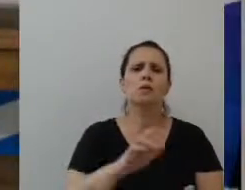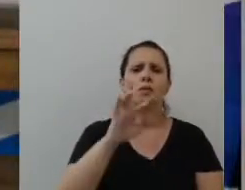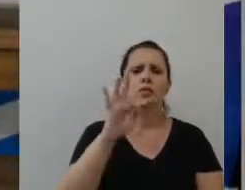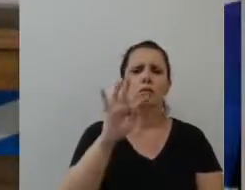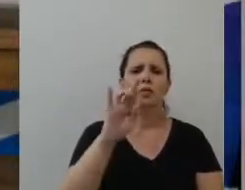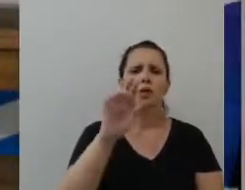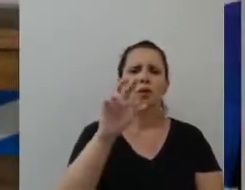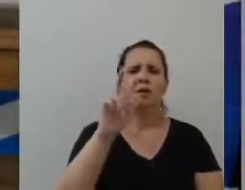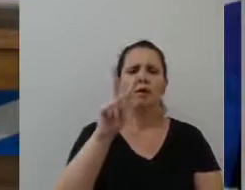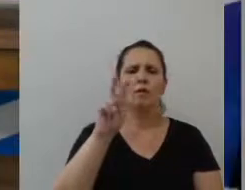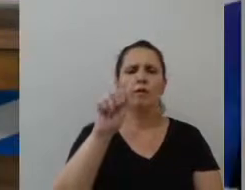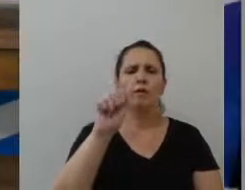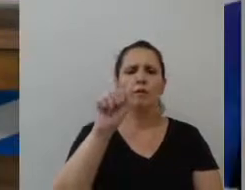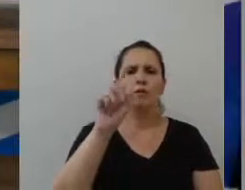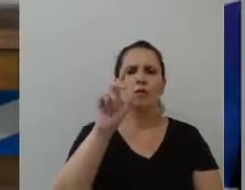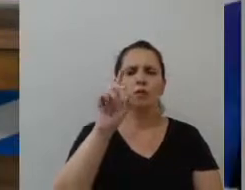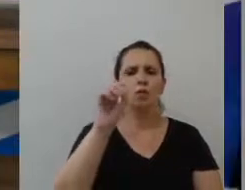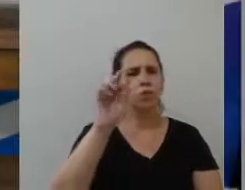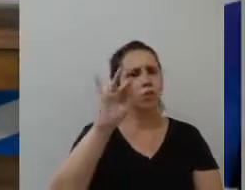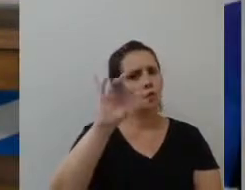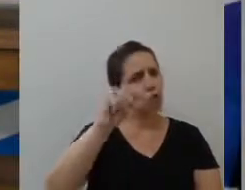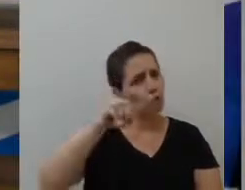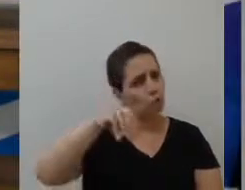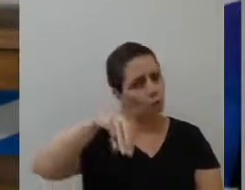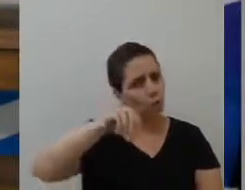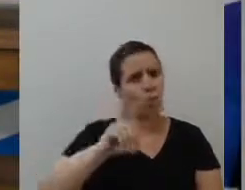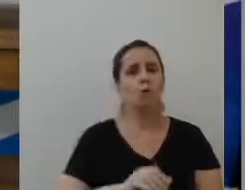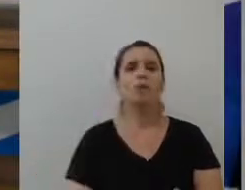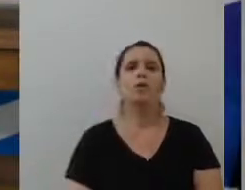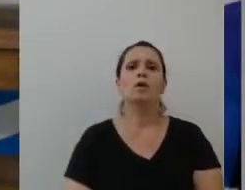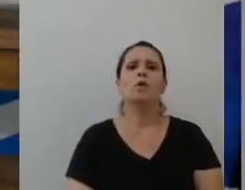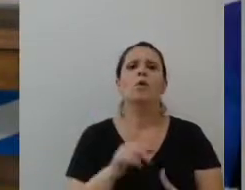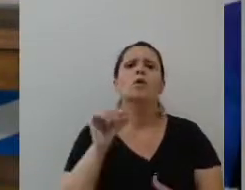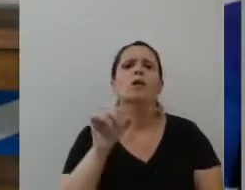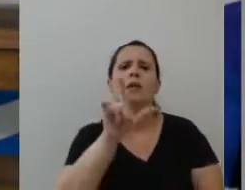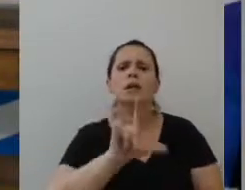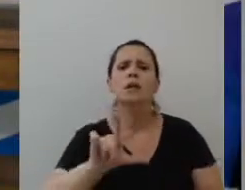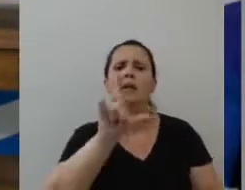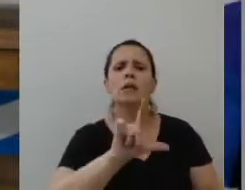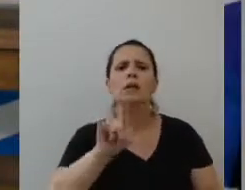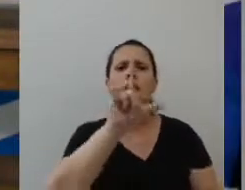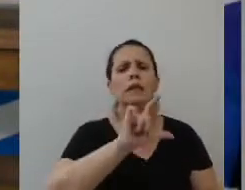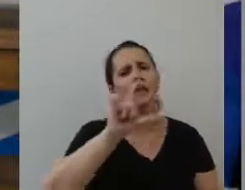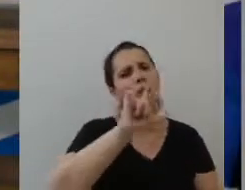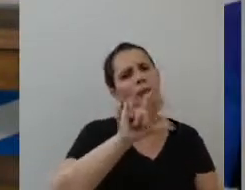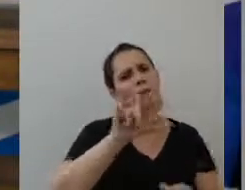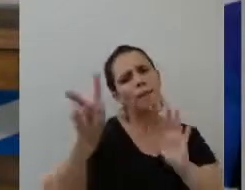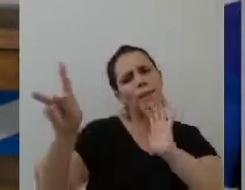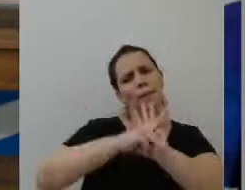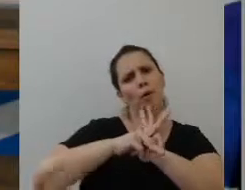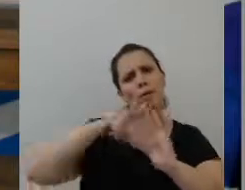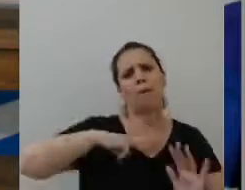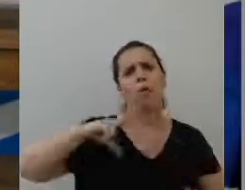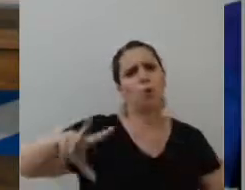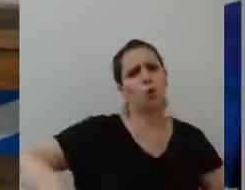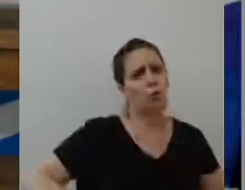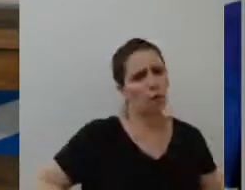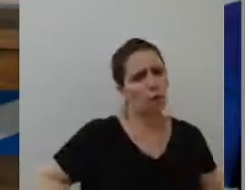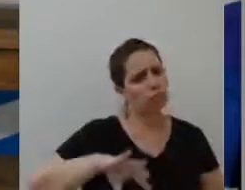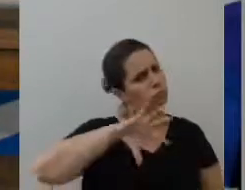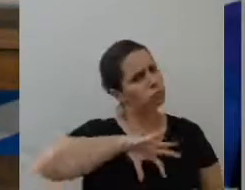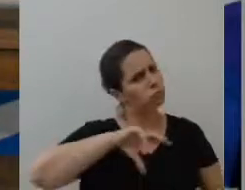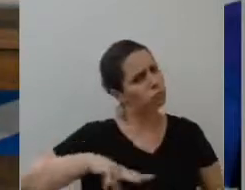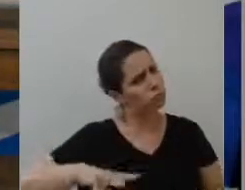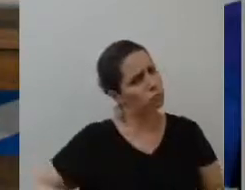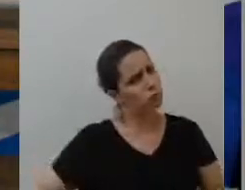descer aqui, pronto. O trovadorismo, na realidade, faz parte do universo da literatura portuguesa. Eu não vou trazer trovadorismo